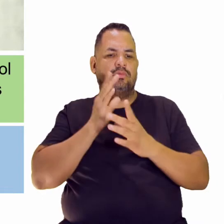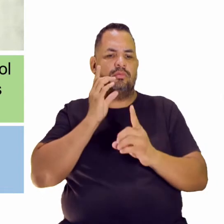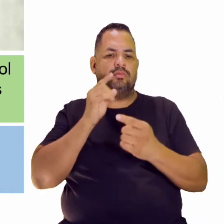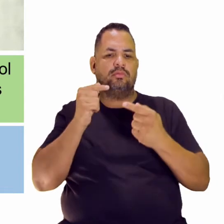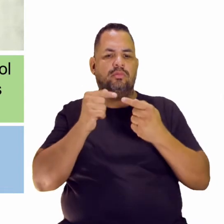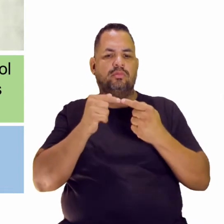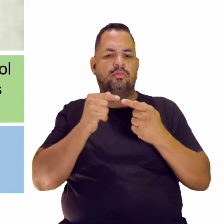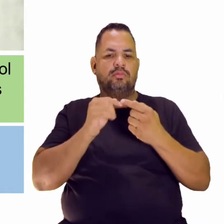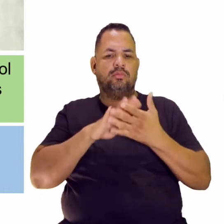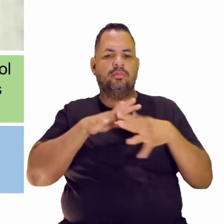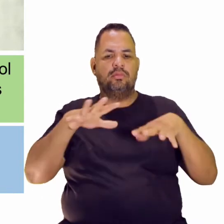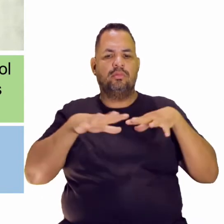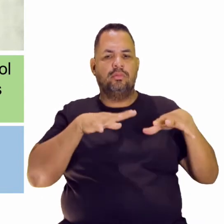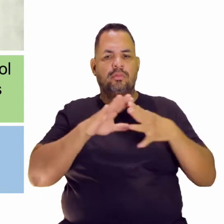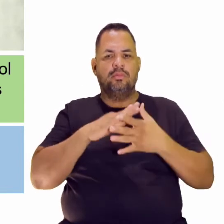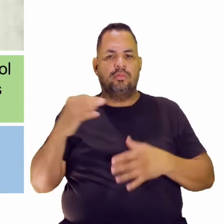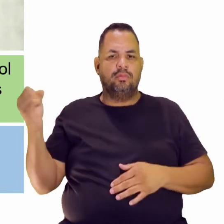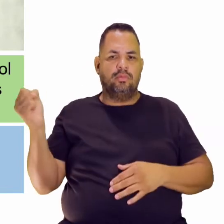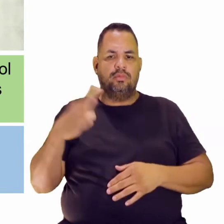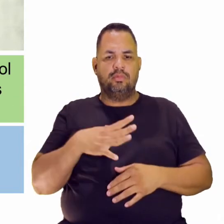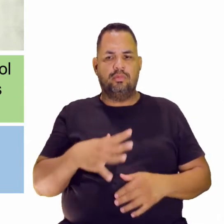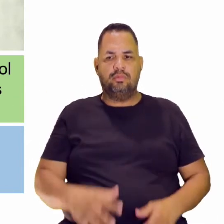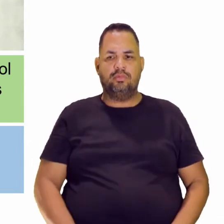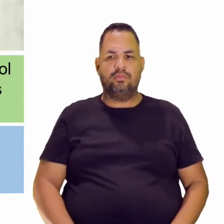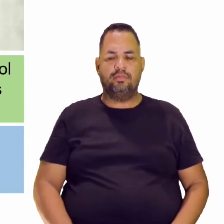em contato com o movimento modernista.